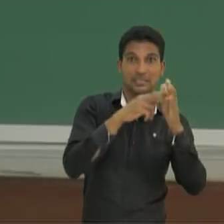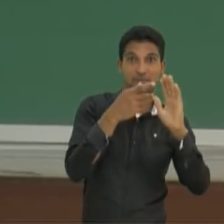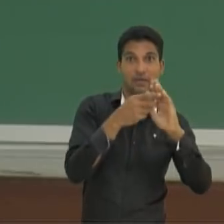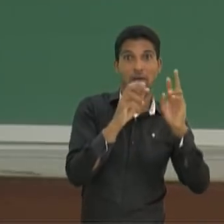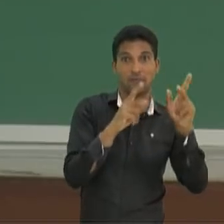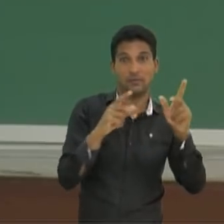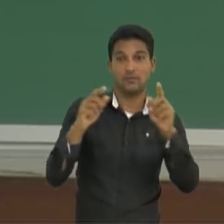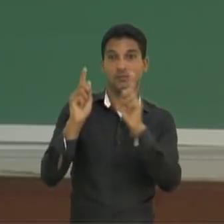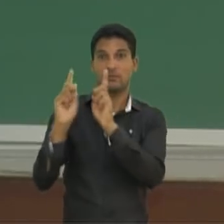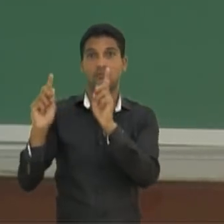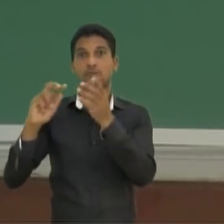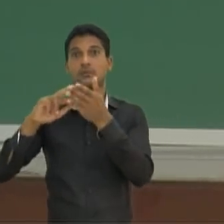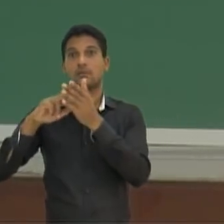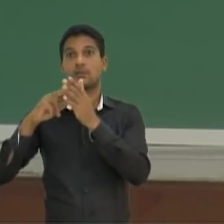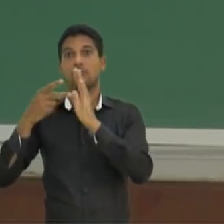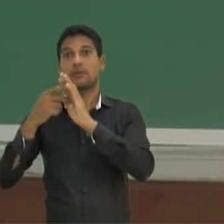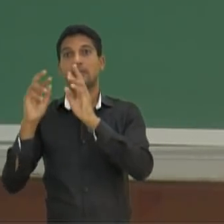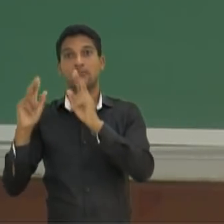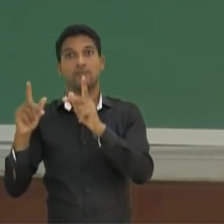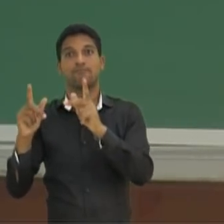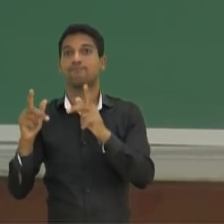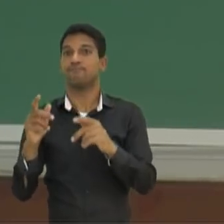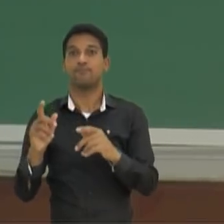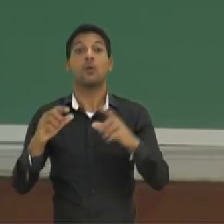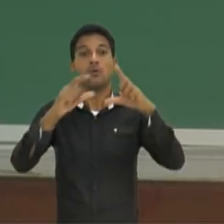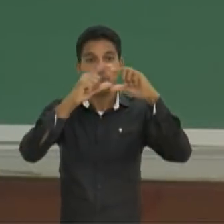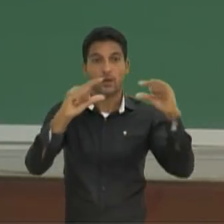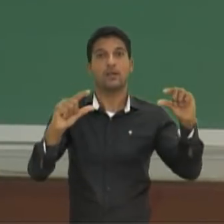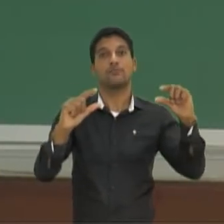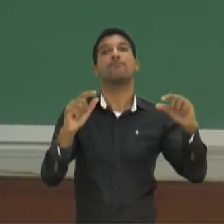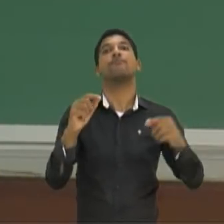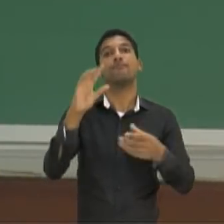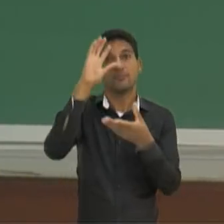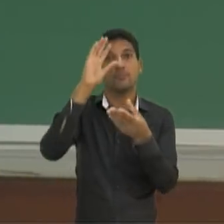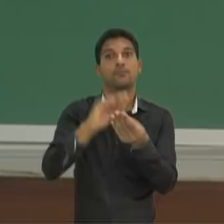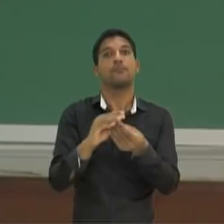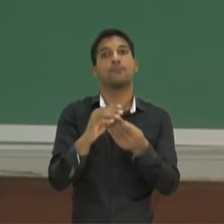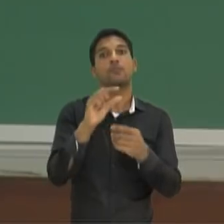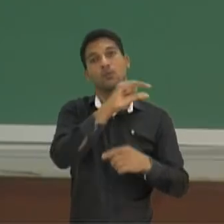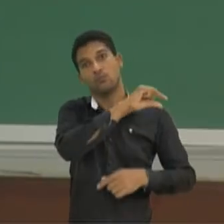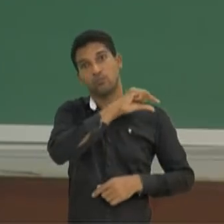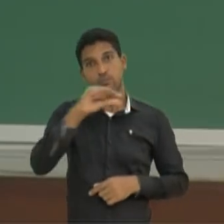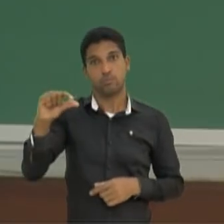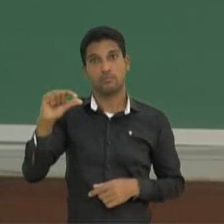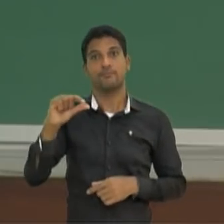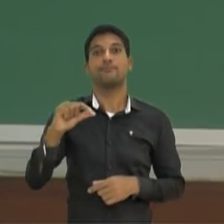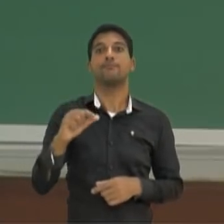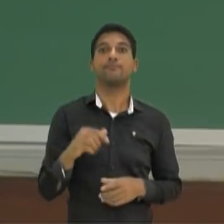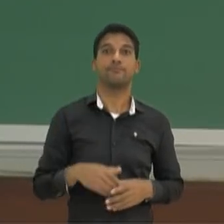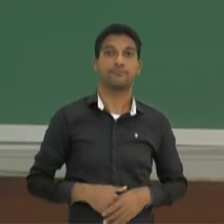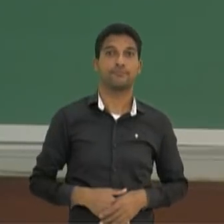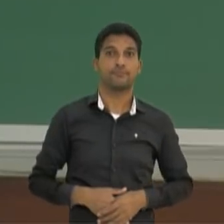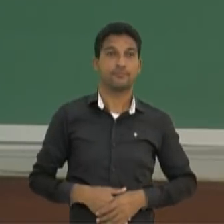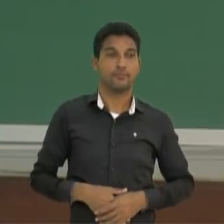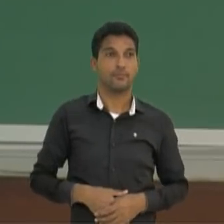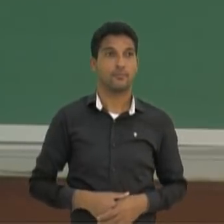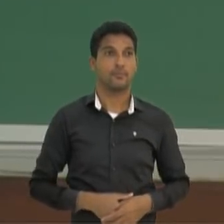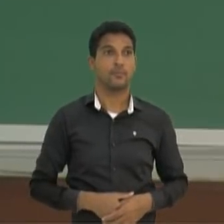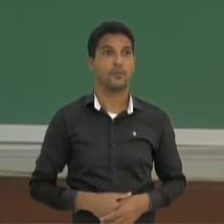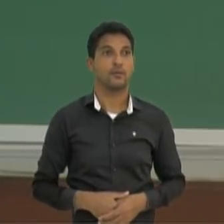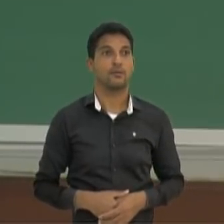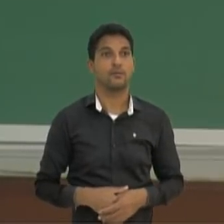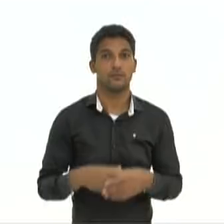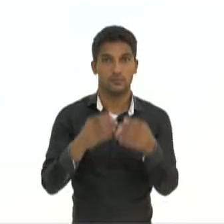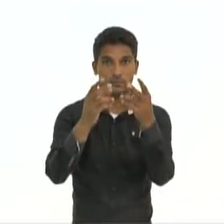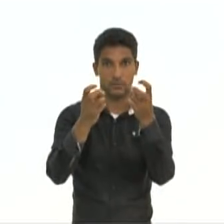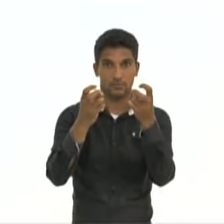há uma conjunção que some as 2 ideias, acertou também, ok? Então, observem aqui que no último quadrinho há um